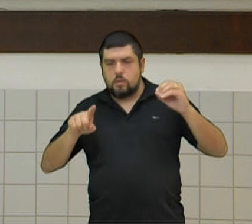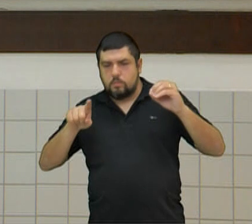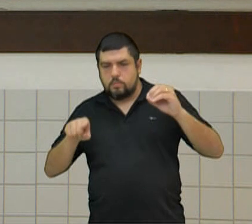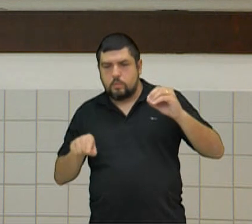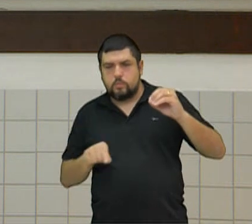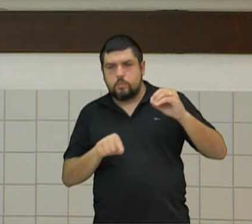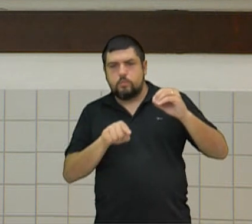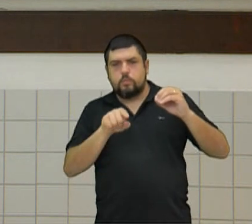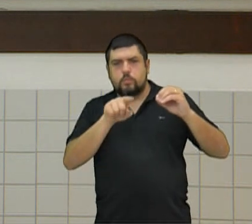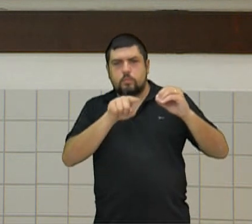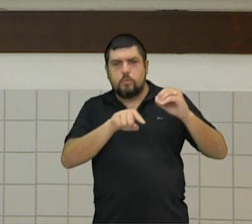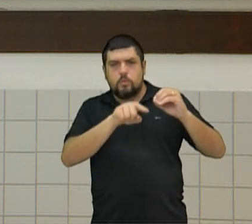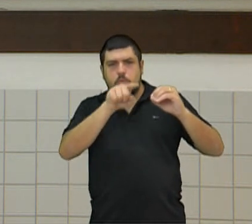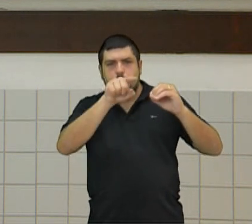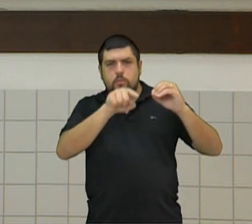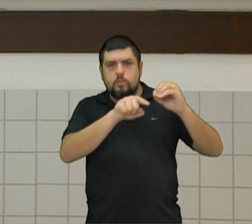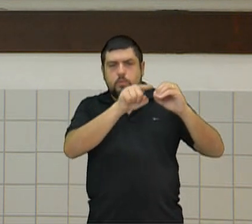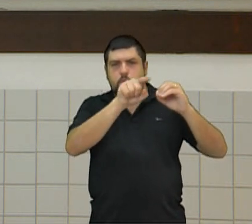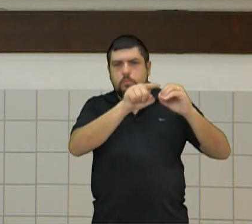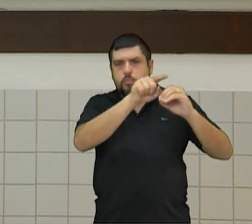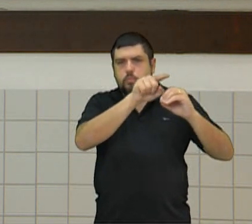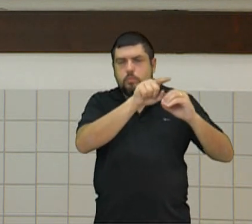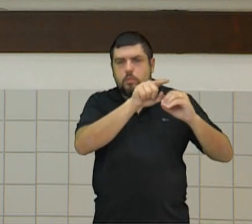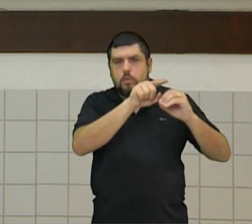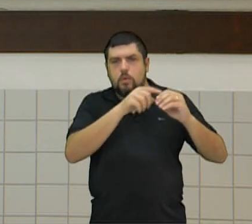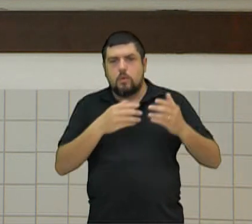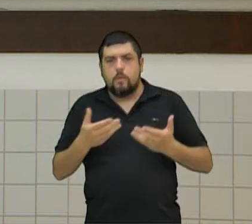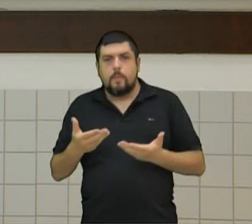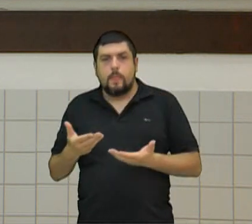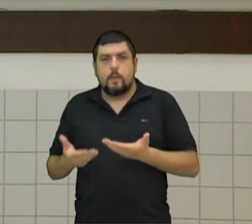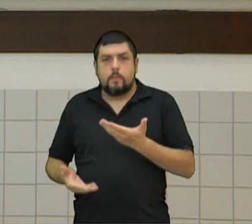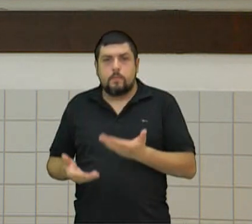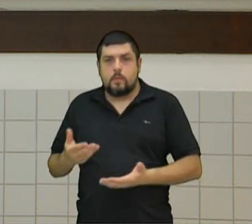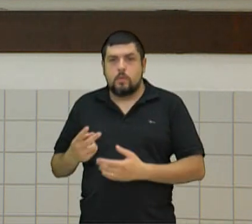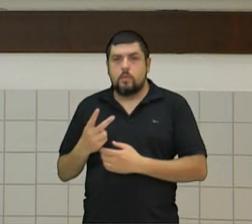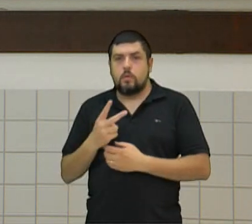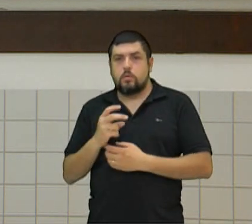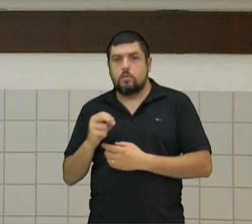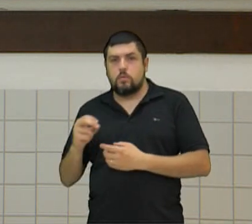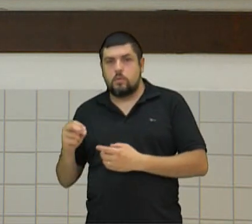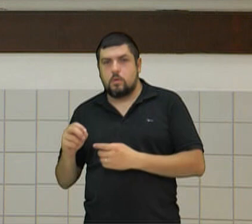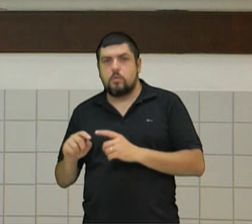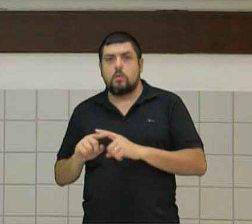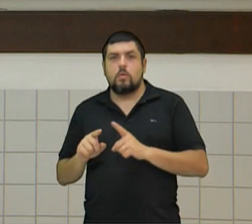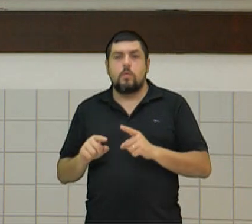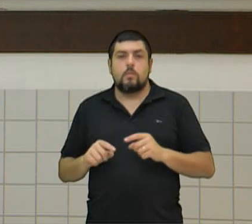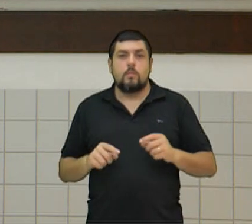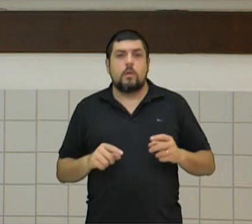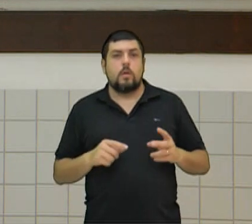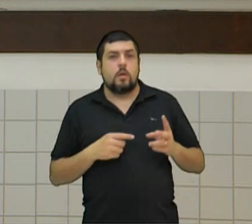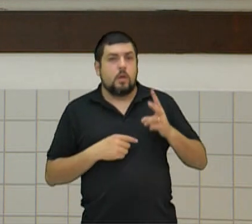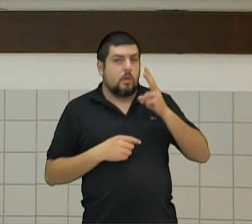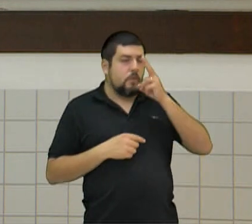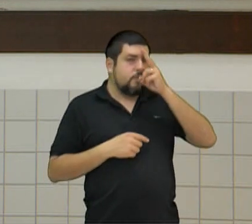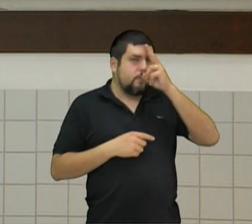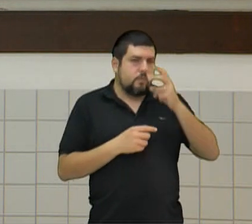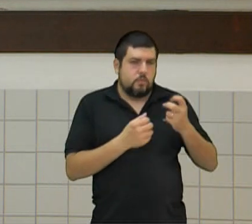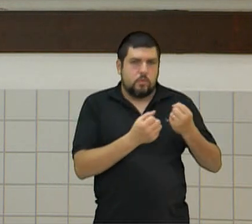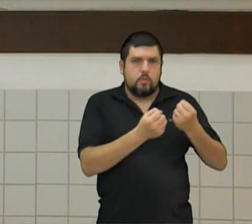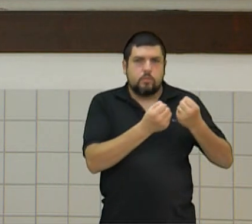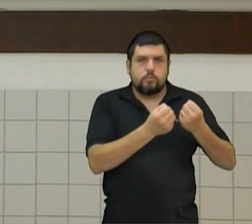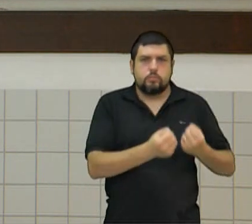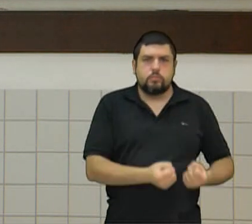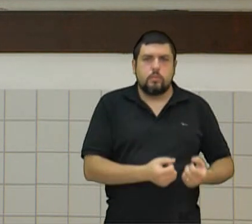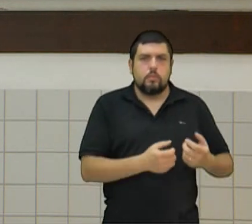cara levanta um peso de 25, mas ele faz, na verdade, um peso de 200 newton, mas ele faz um esforço de apenas